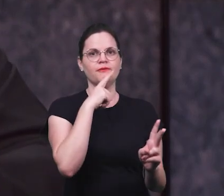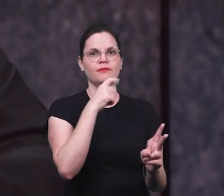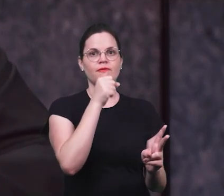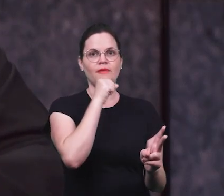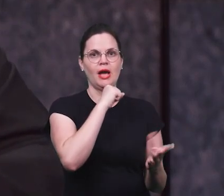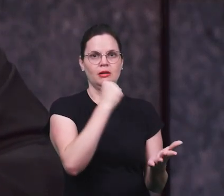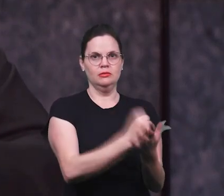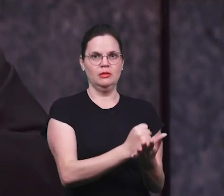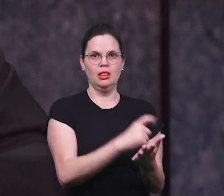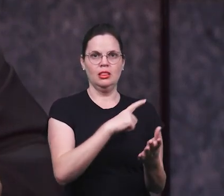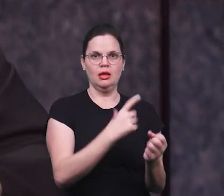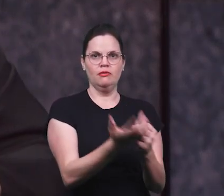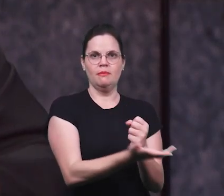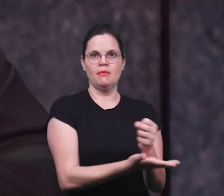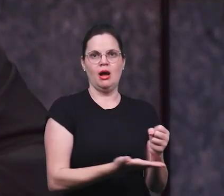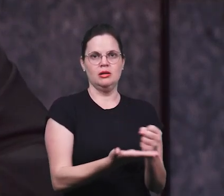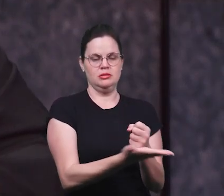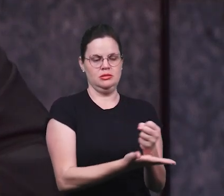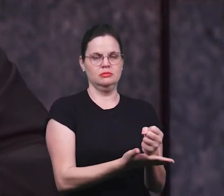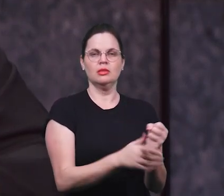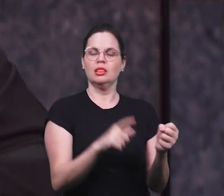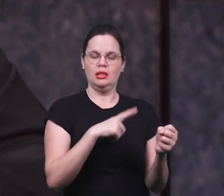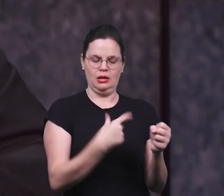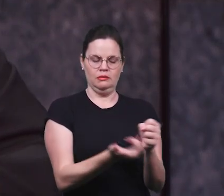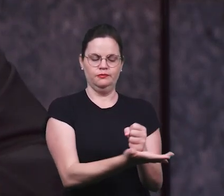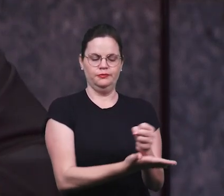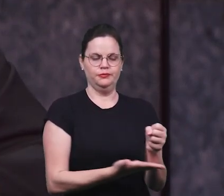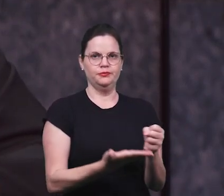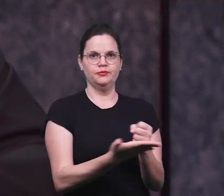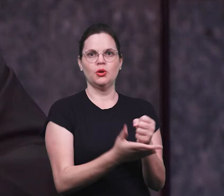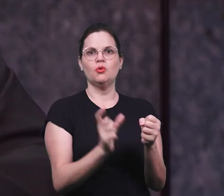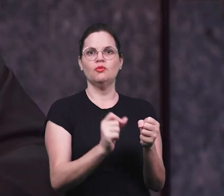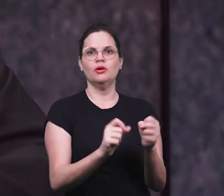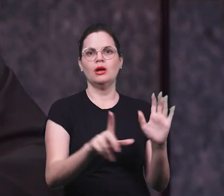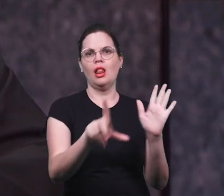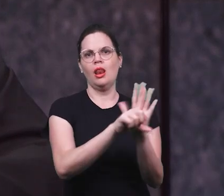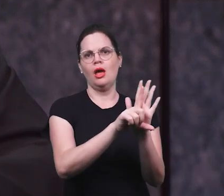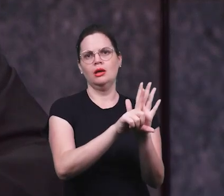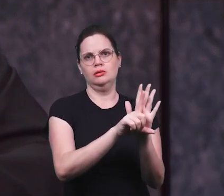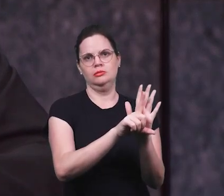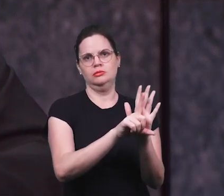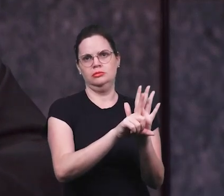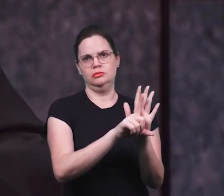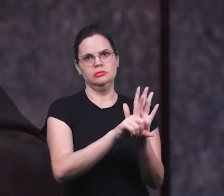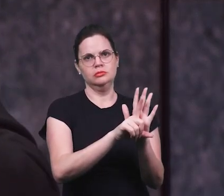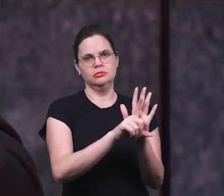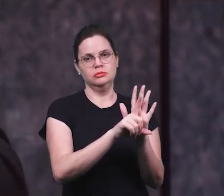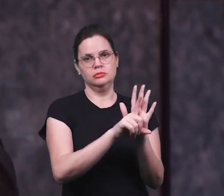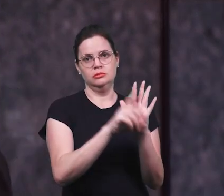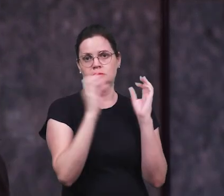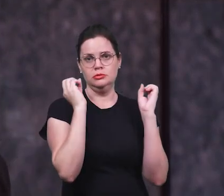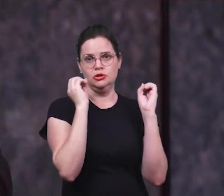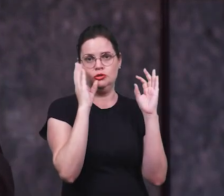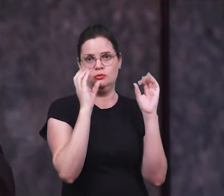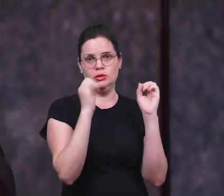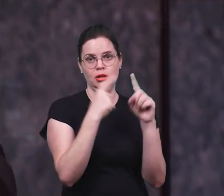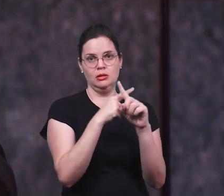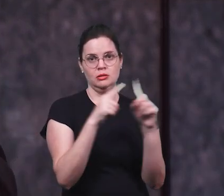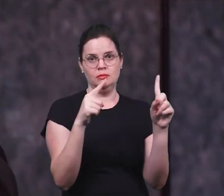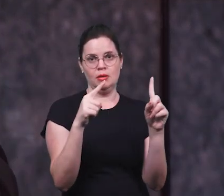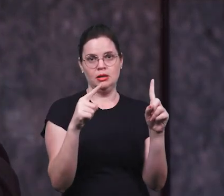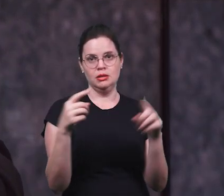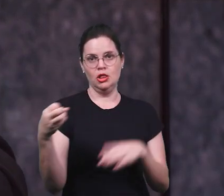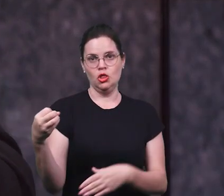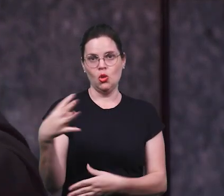teve bases. As bases do Velho Testamento foram guardar a lei. Mas quando o senhor fez um novo acordo, quando você